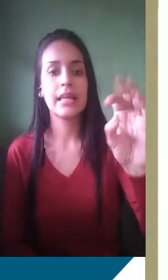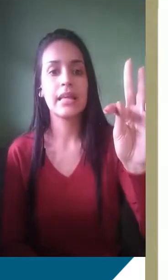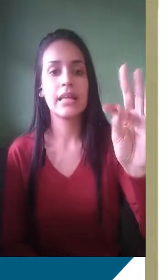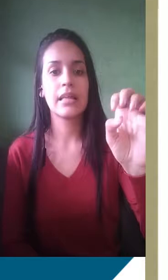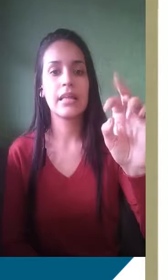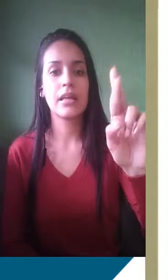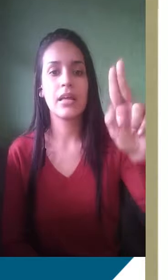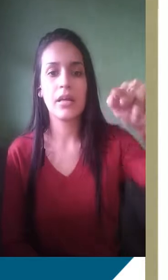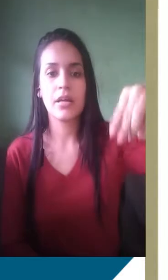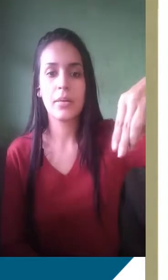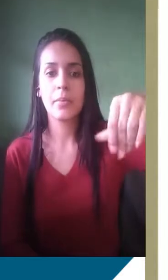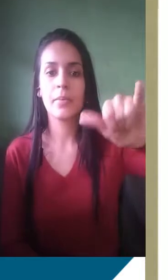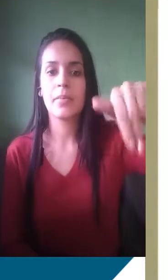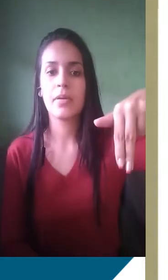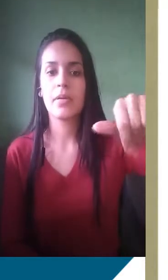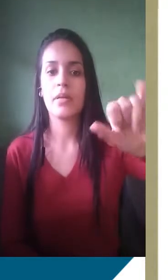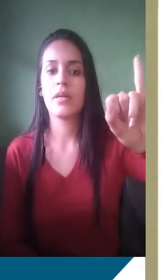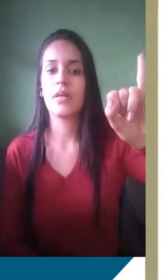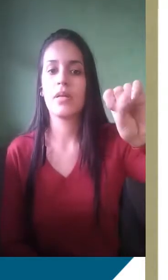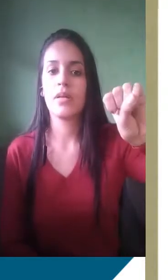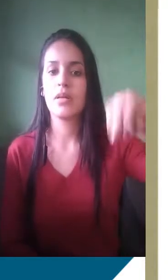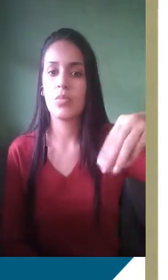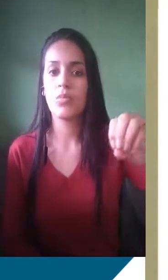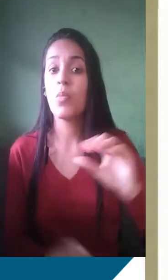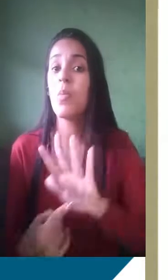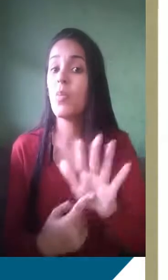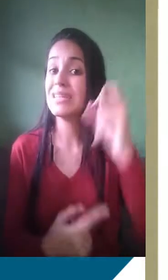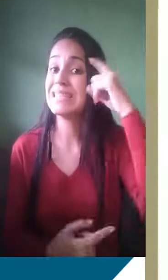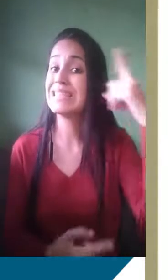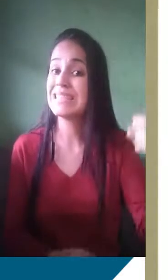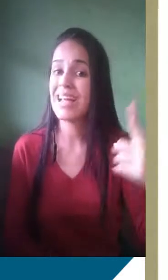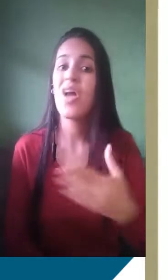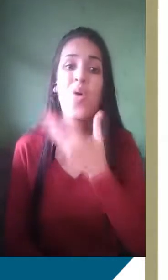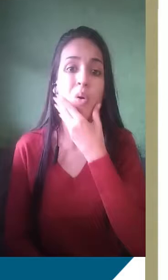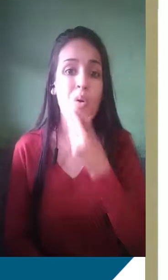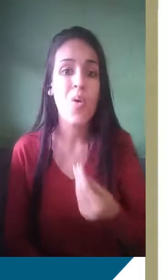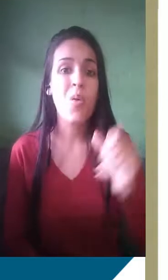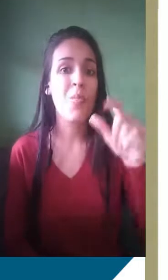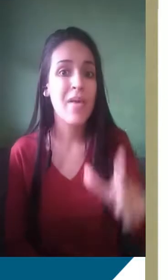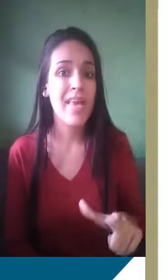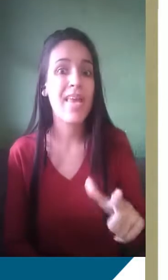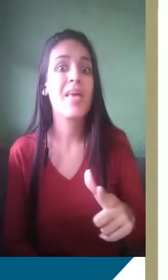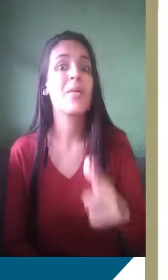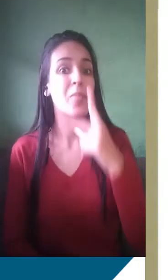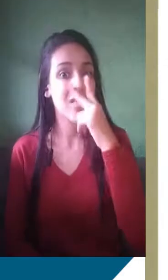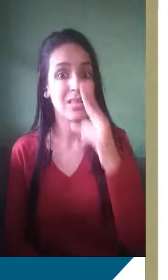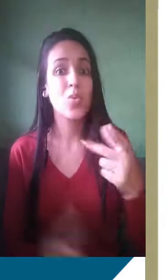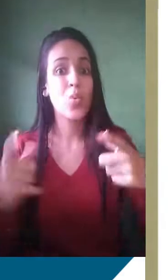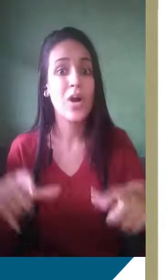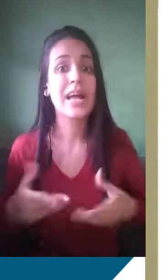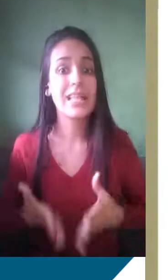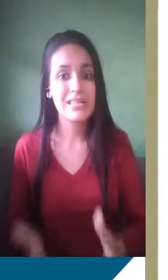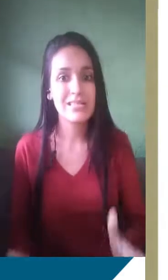é produto do meio, raça e contexto histórico. Há uma fusão entre a linguagem artística e